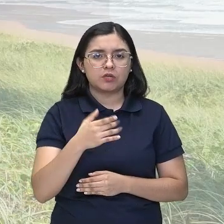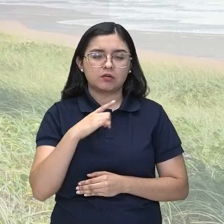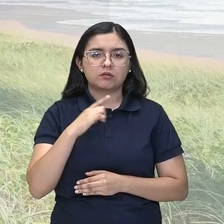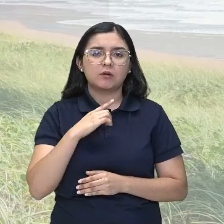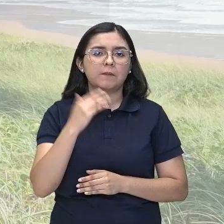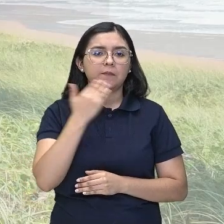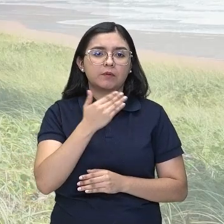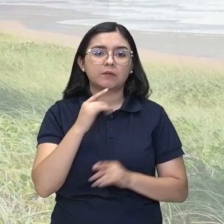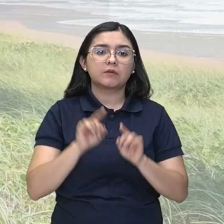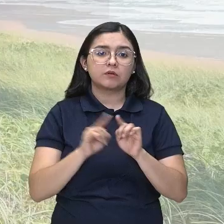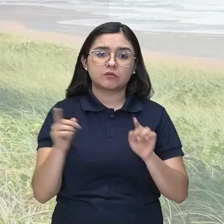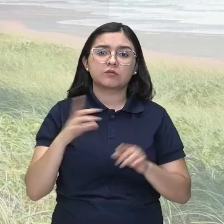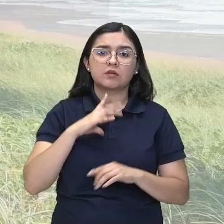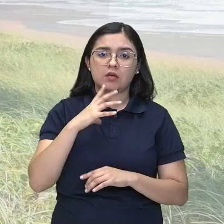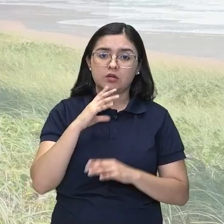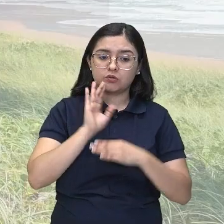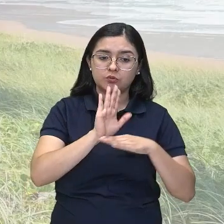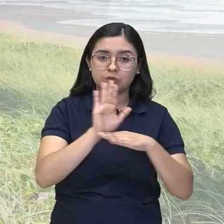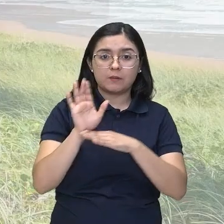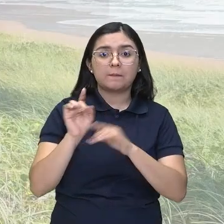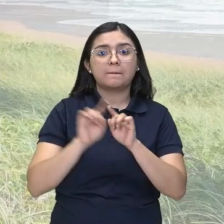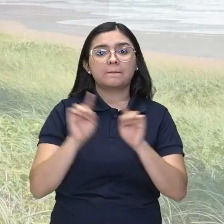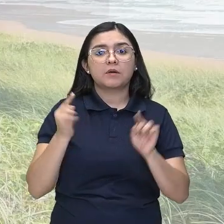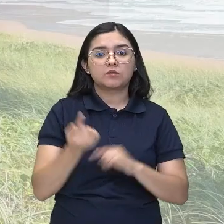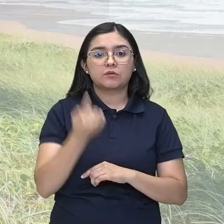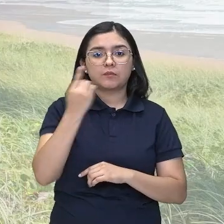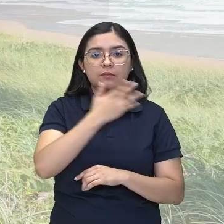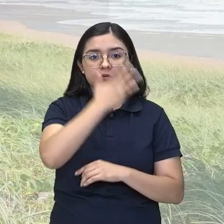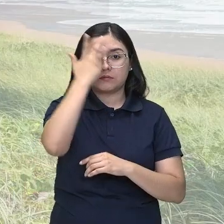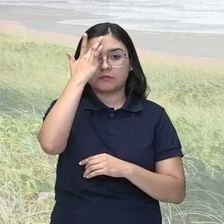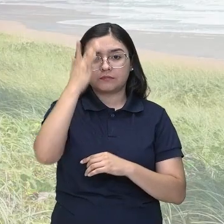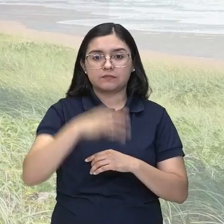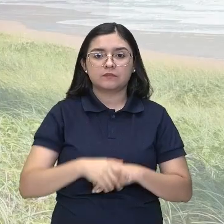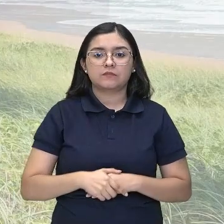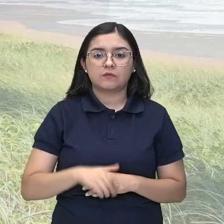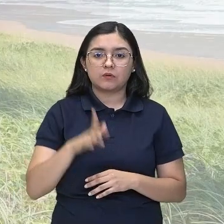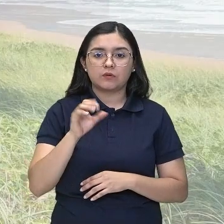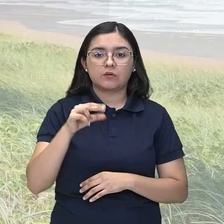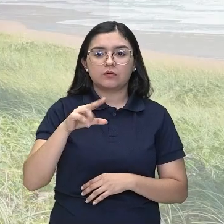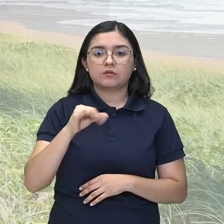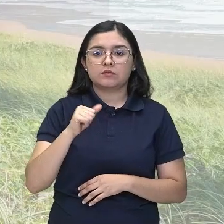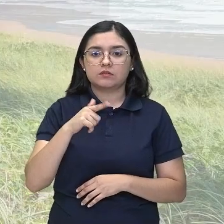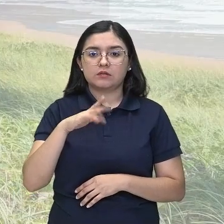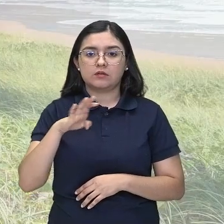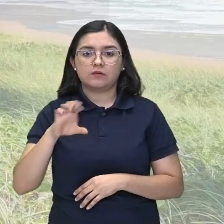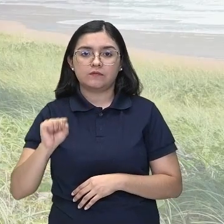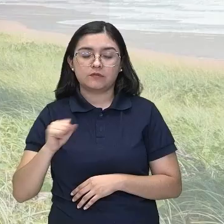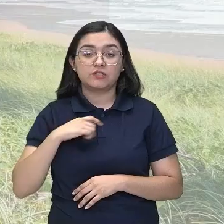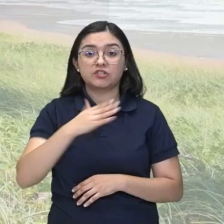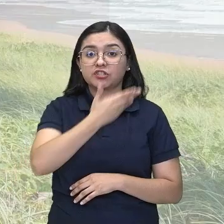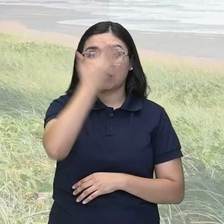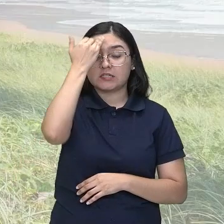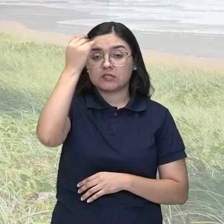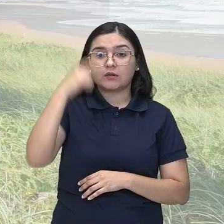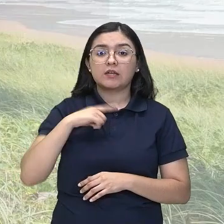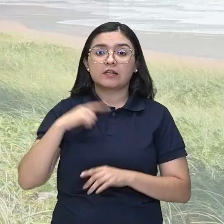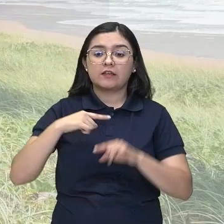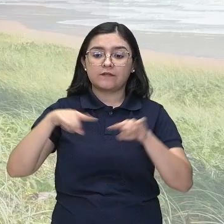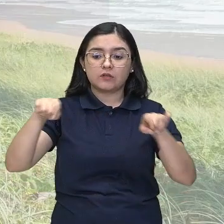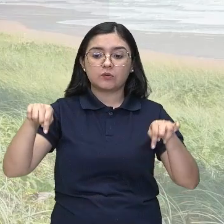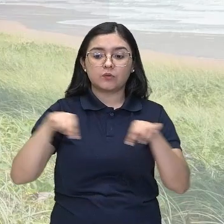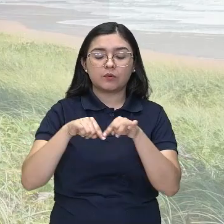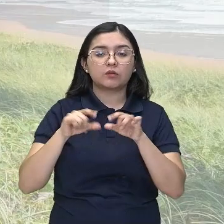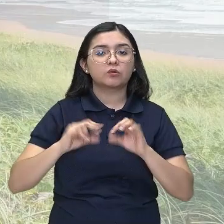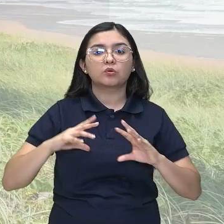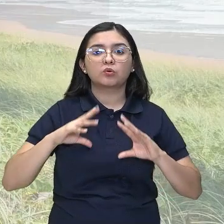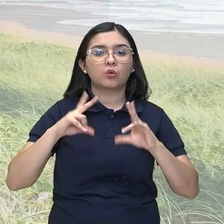Deu tempo de salvar todo mundo, menos uma pessoa, o Gonçalves Dias. Esqueceram que ele estava no quarto, todo mundo